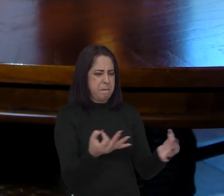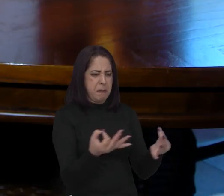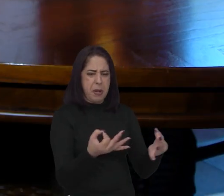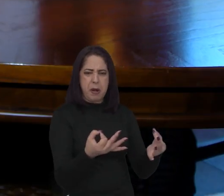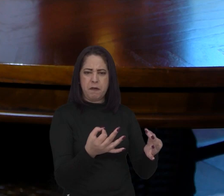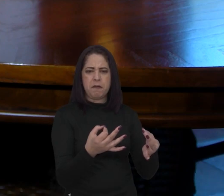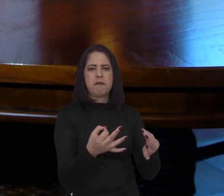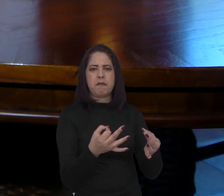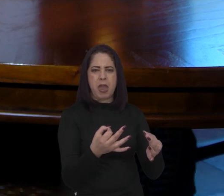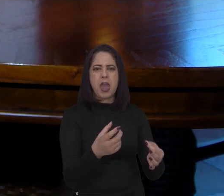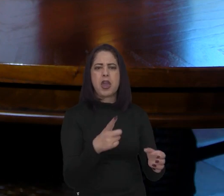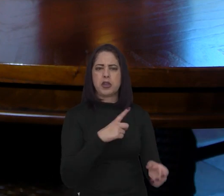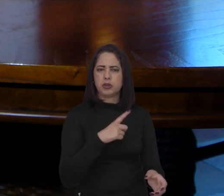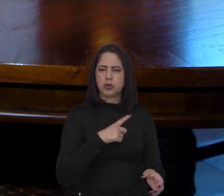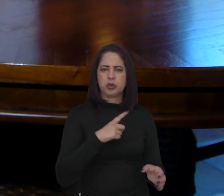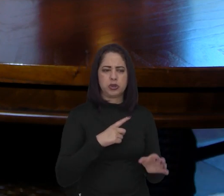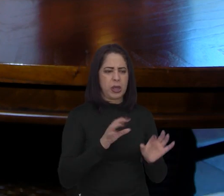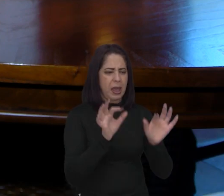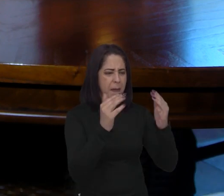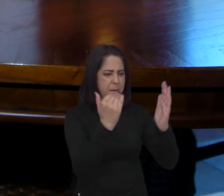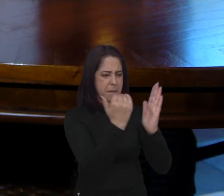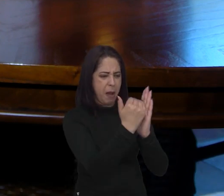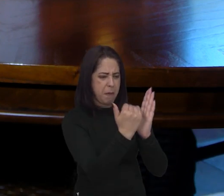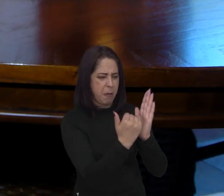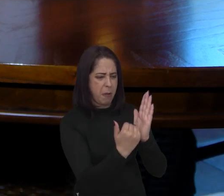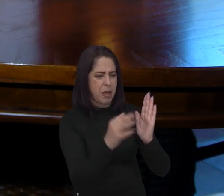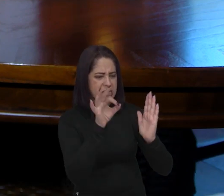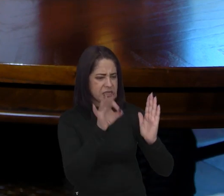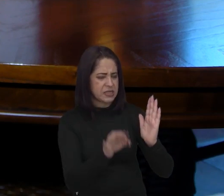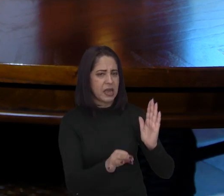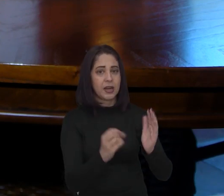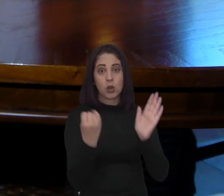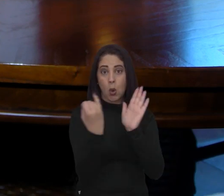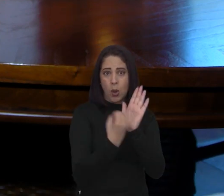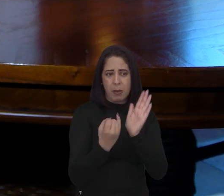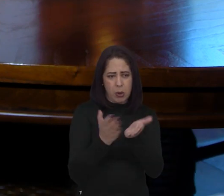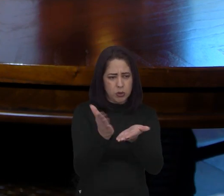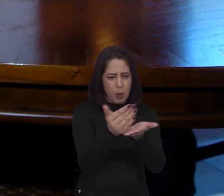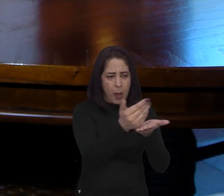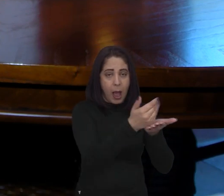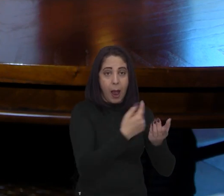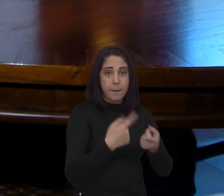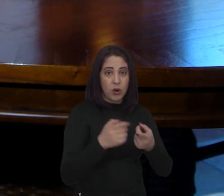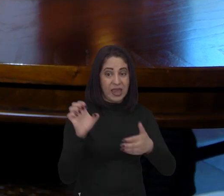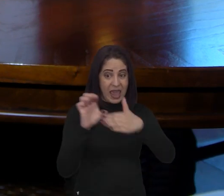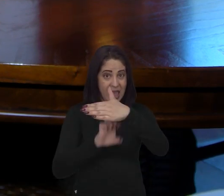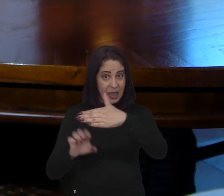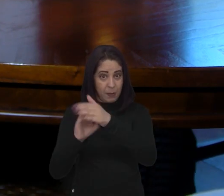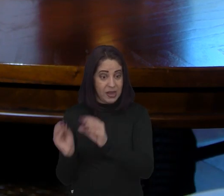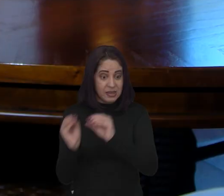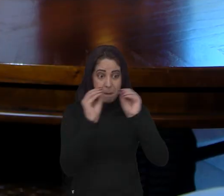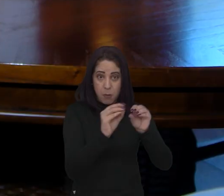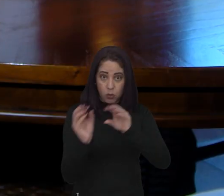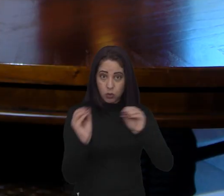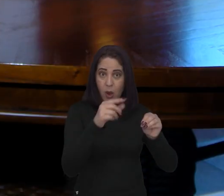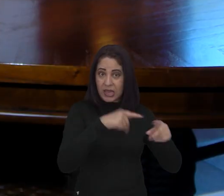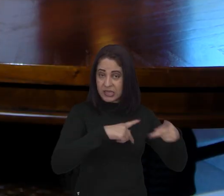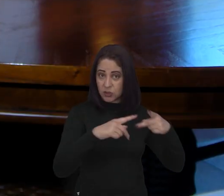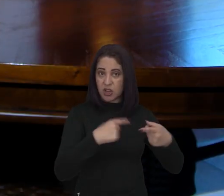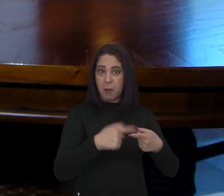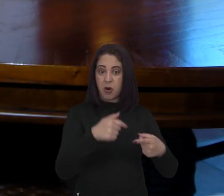organizados, que é a melhor situação fiscal, tem uma arrecadação muito boa, criada por empresas que vieram para São José devido à presença